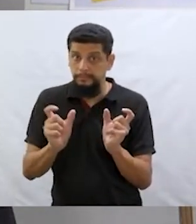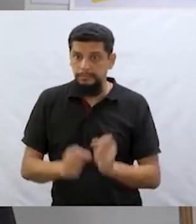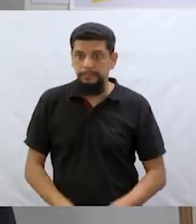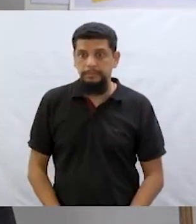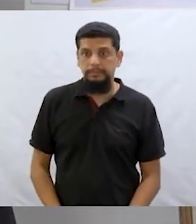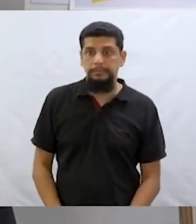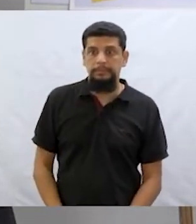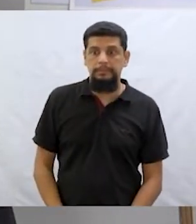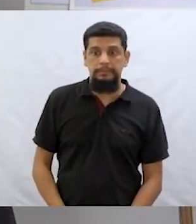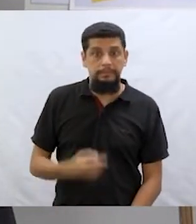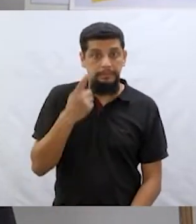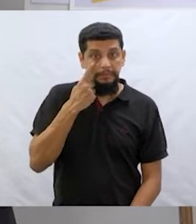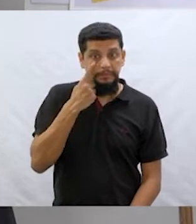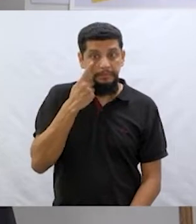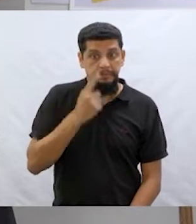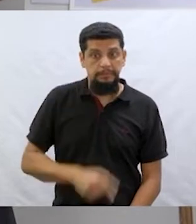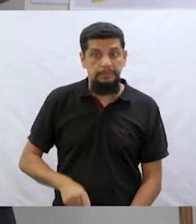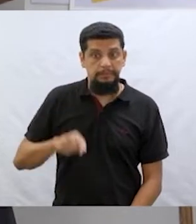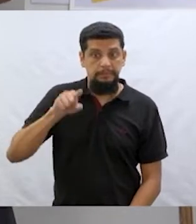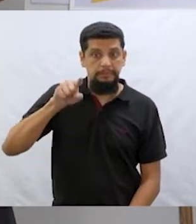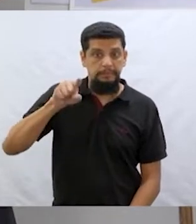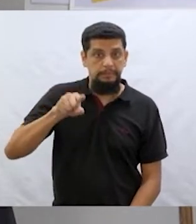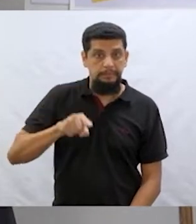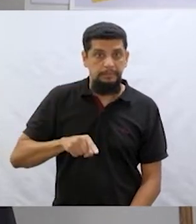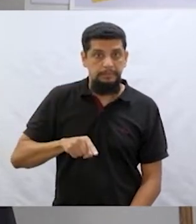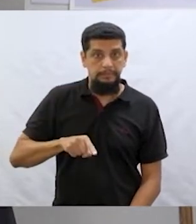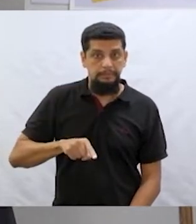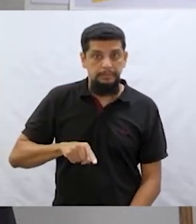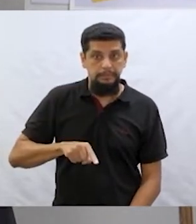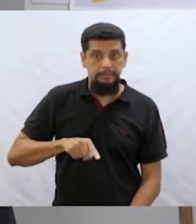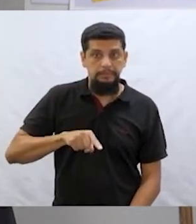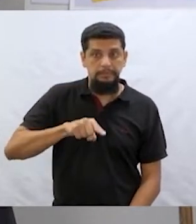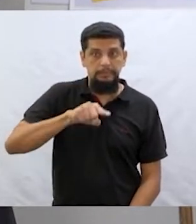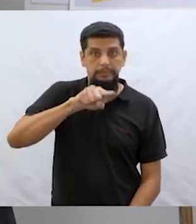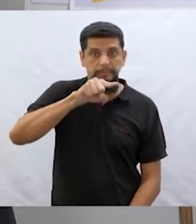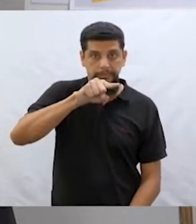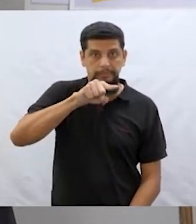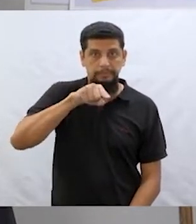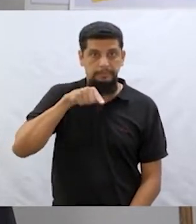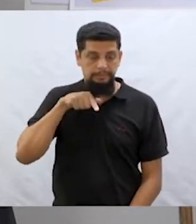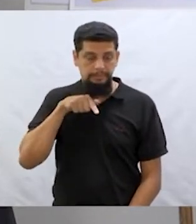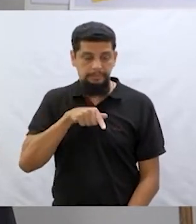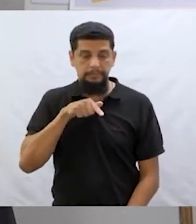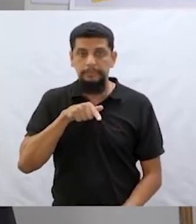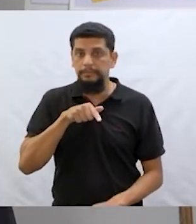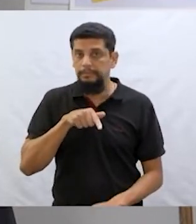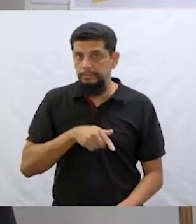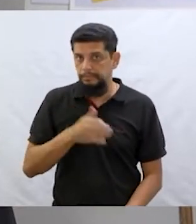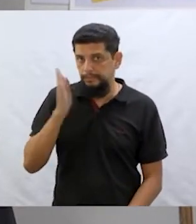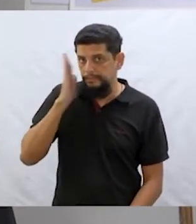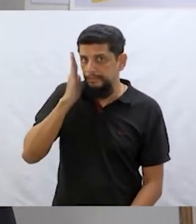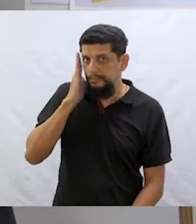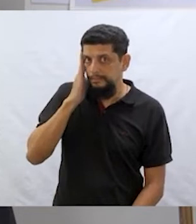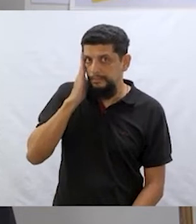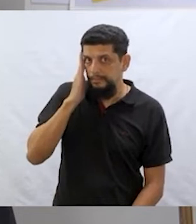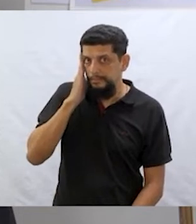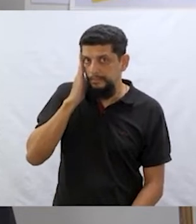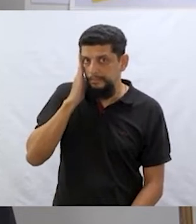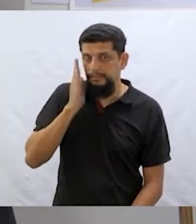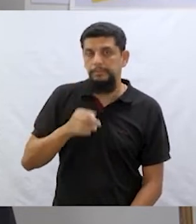Violão. Vamos fazer no ar também? Vamos. Olha a dica lá, hein? Observa. Desce. Sobe. Que letra é